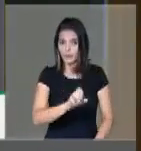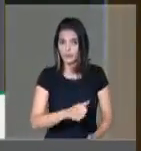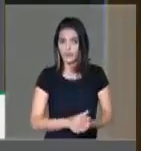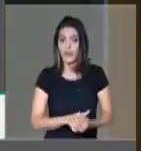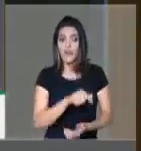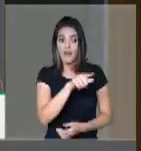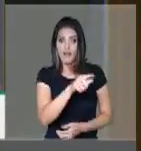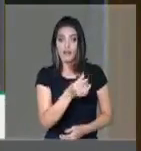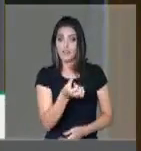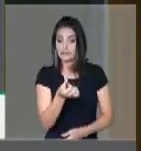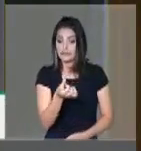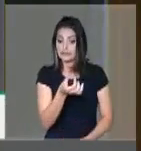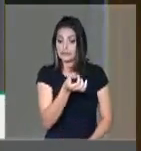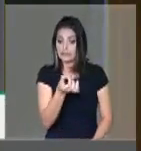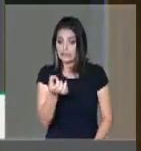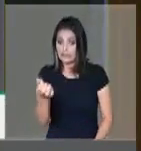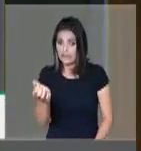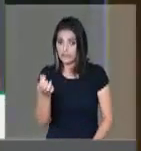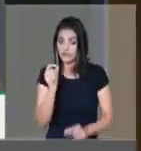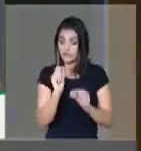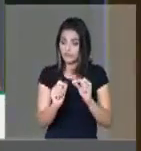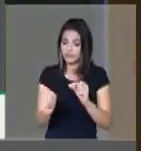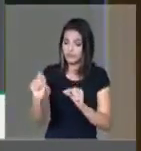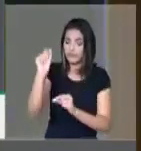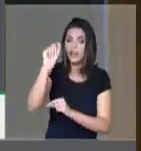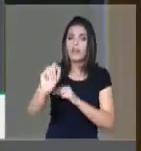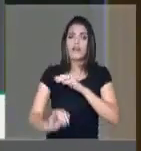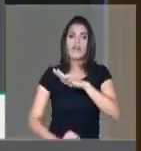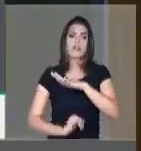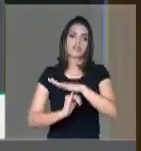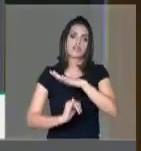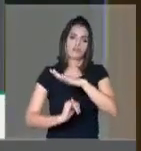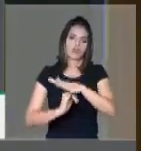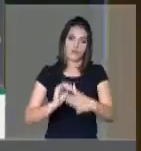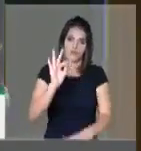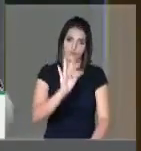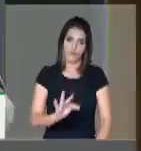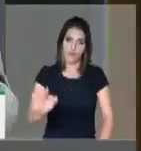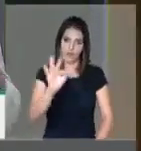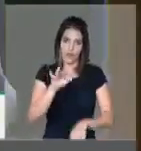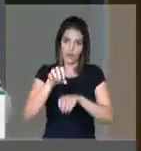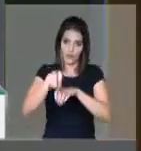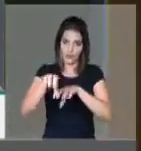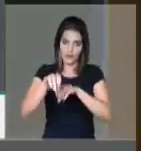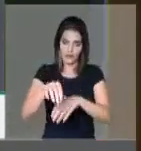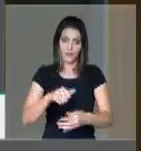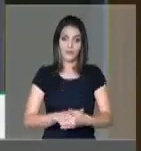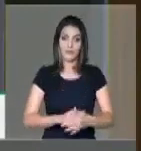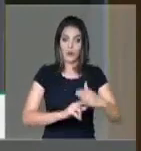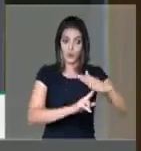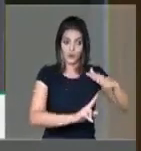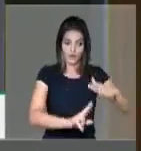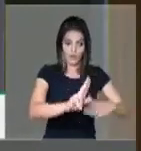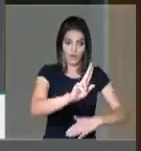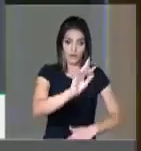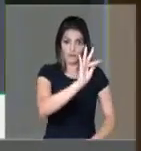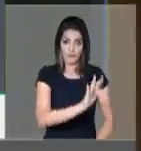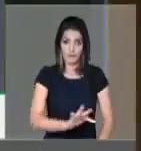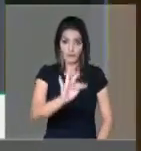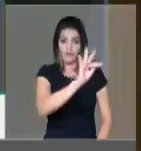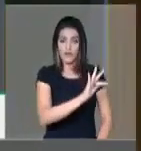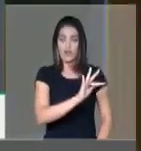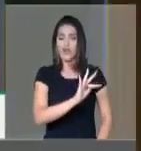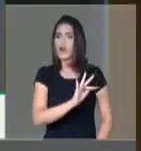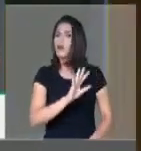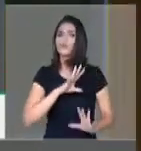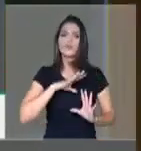600 unidades federais de ensino técnico no Brasil. As universidades federais brasileiras estão no ranking